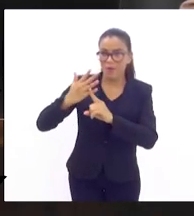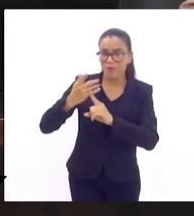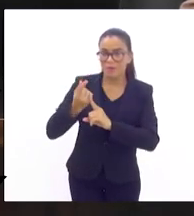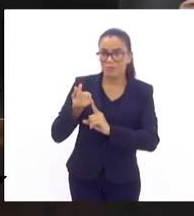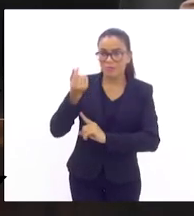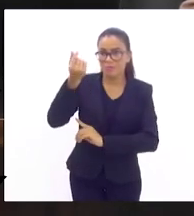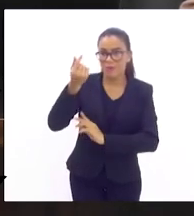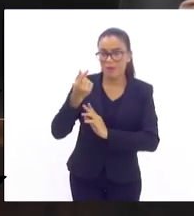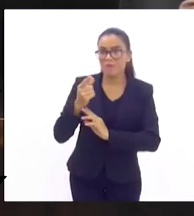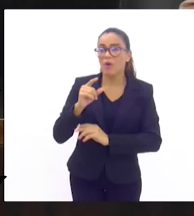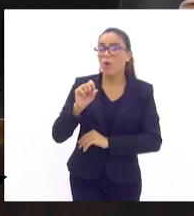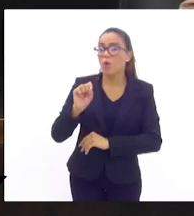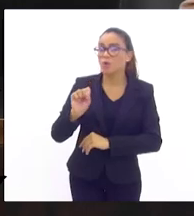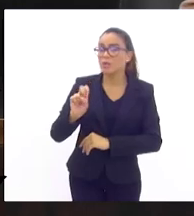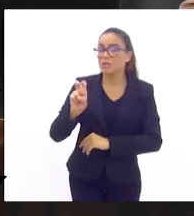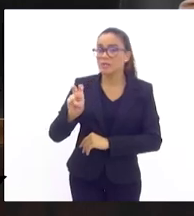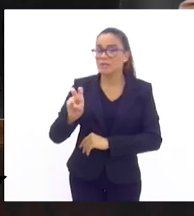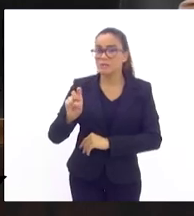tarifa, para